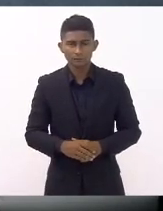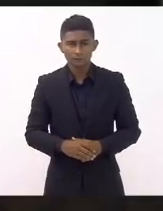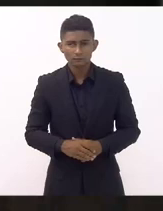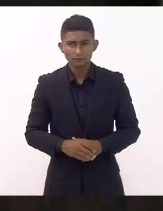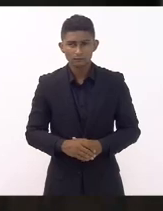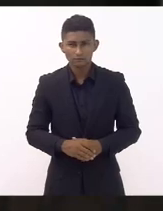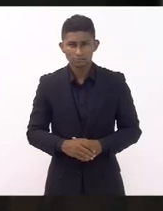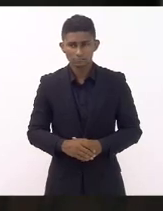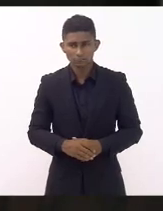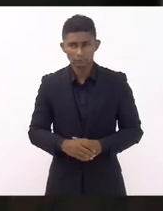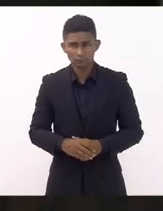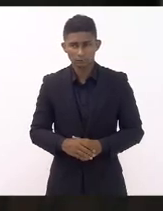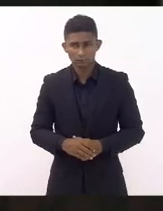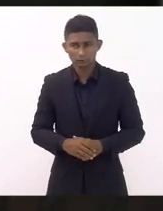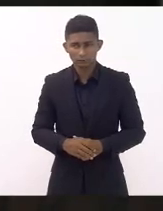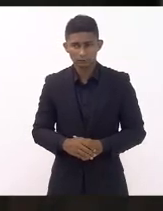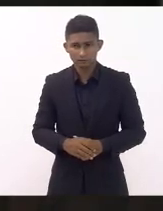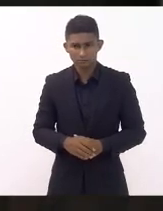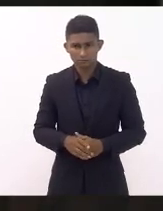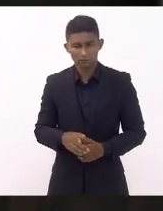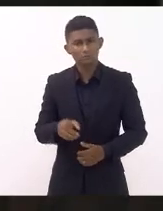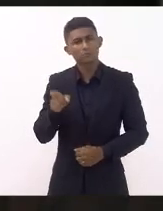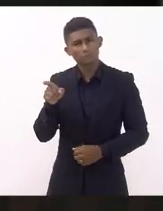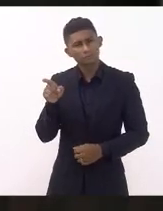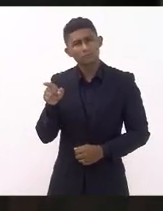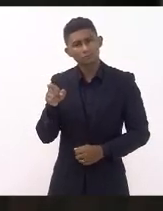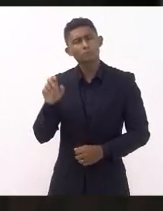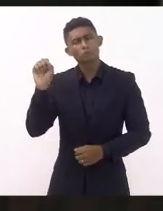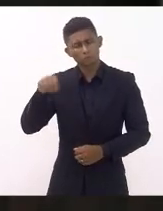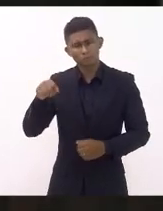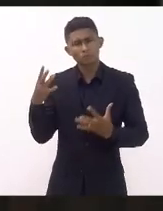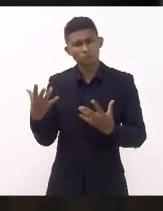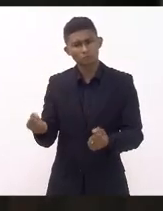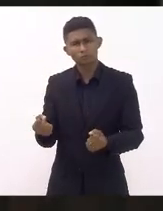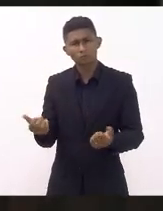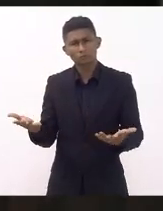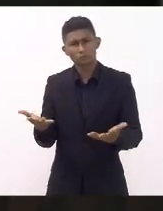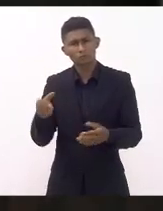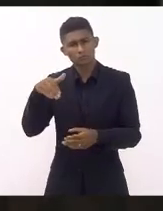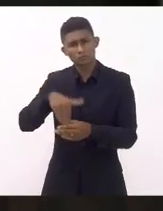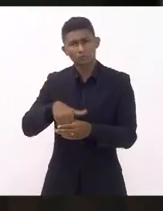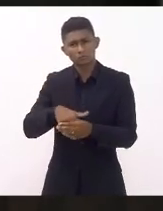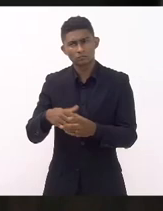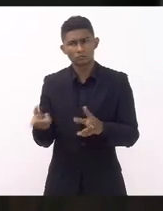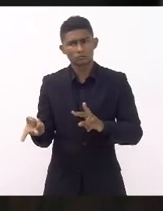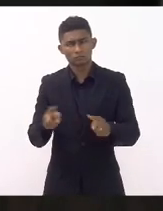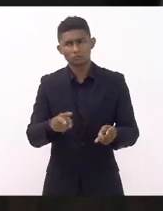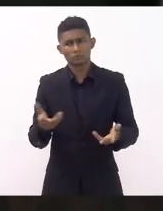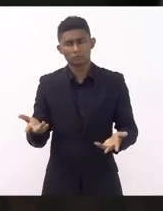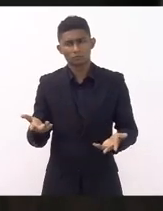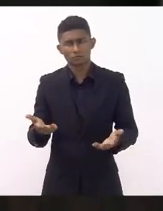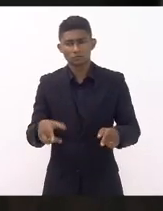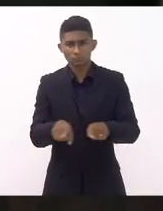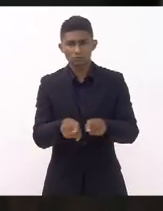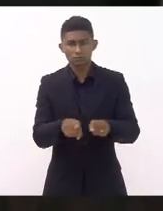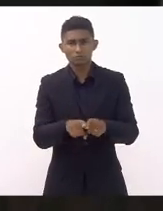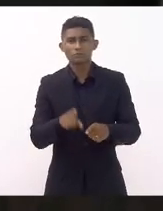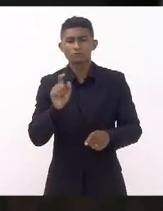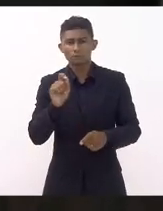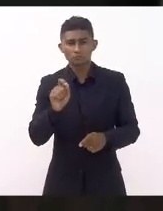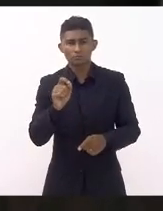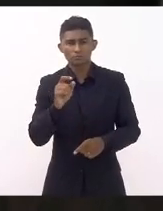Ela deu favorável e estava encaminhando o voto. Pela Comissão de